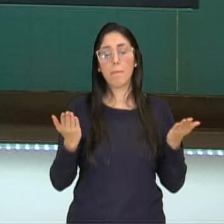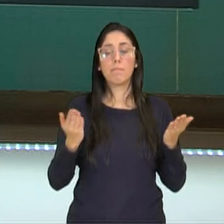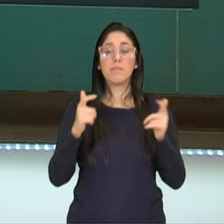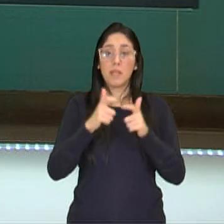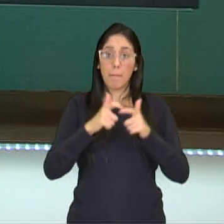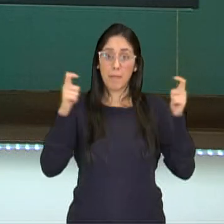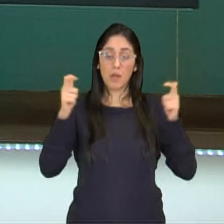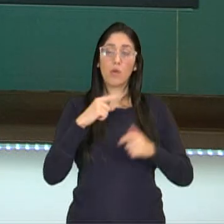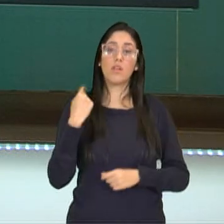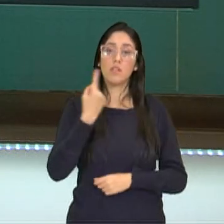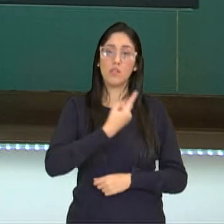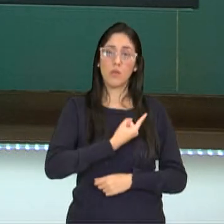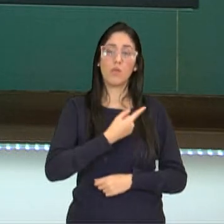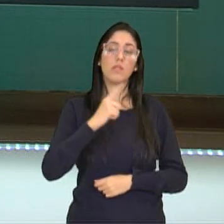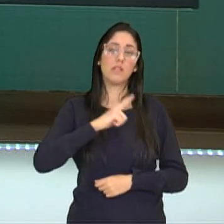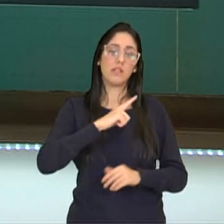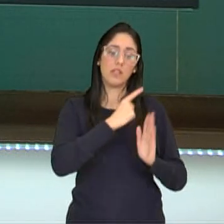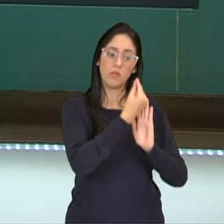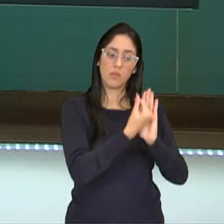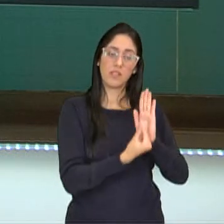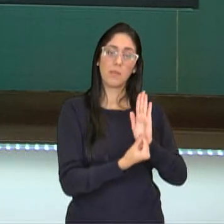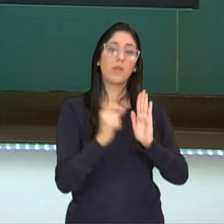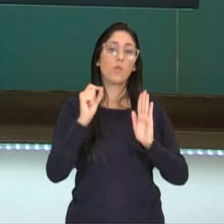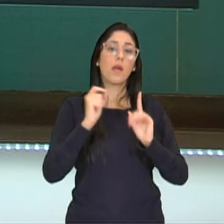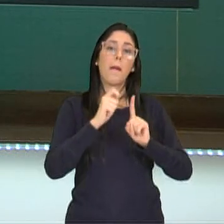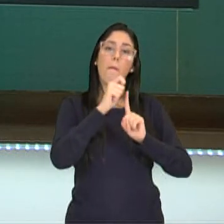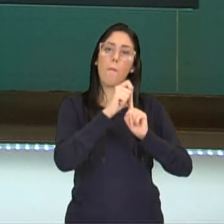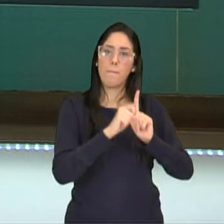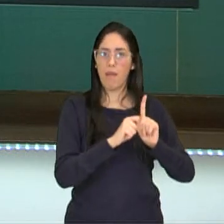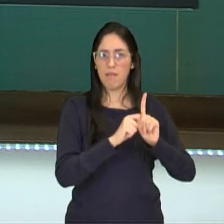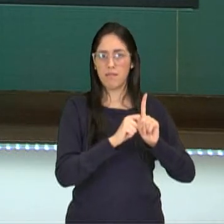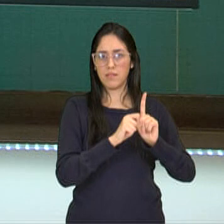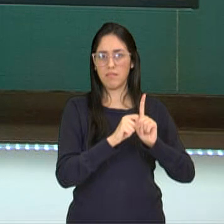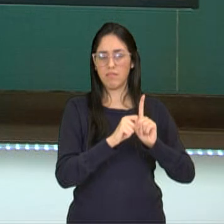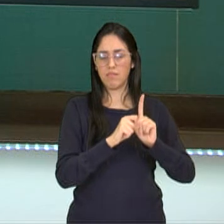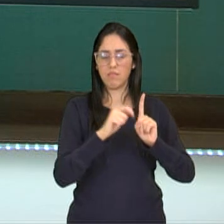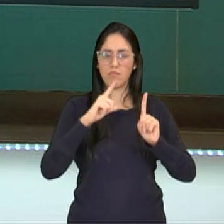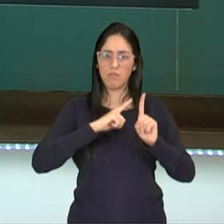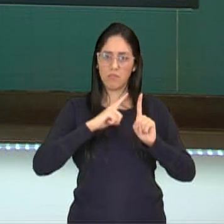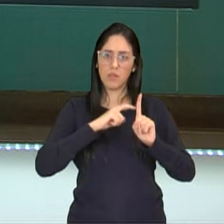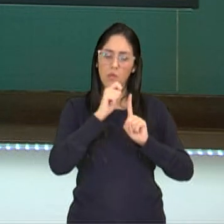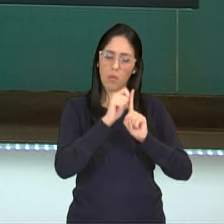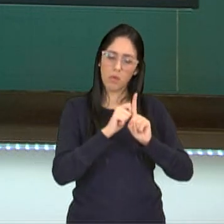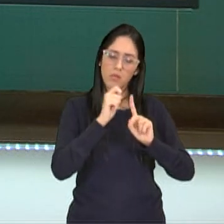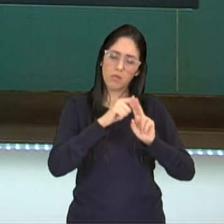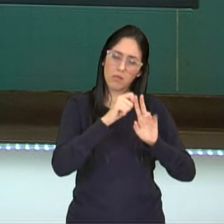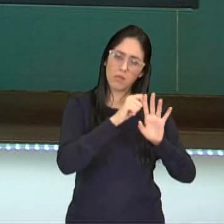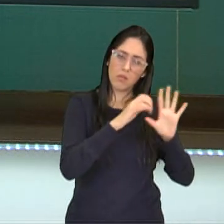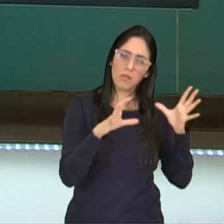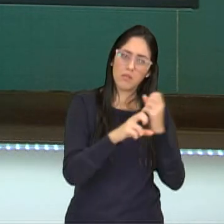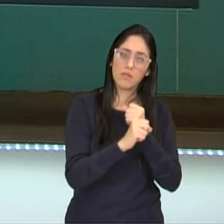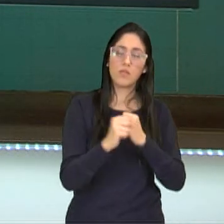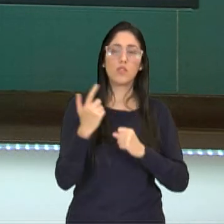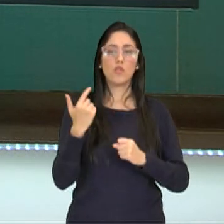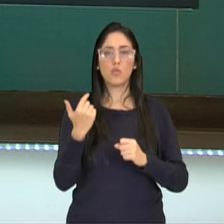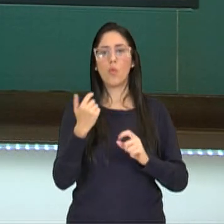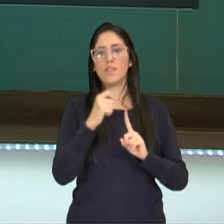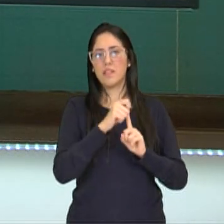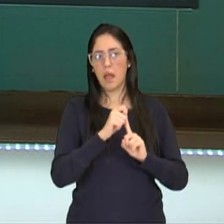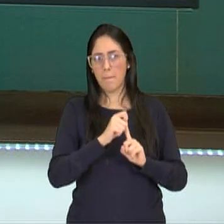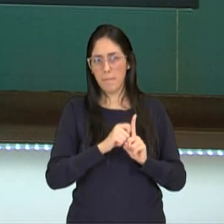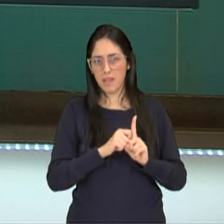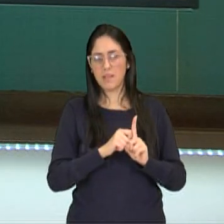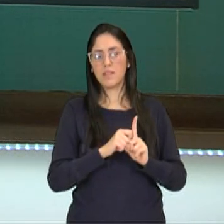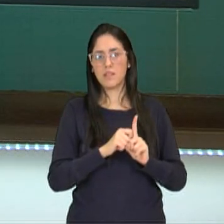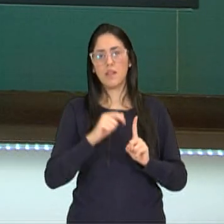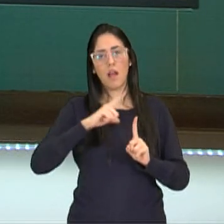num período de um mês. Com certeza que no ano serão 12 meses, porque dependendo do caso, nós temos